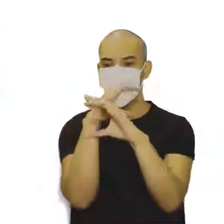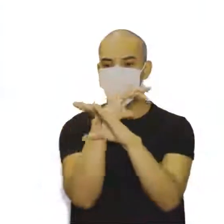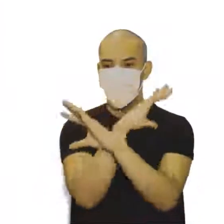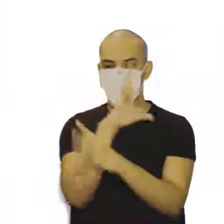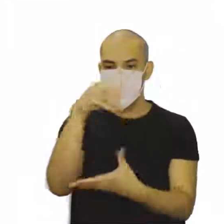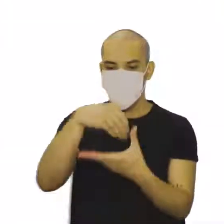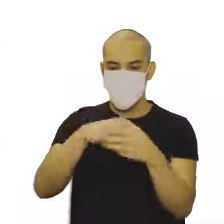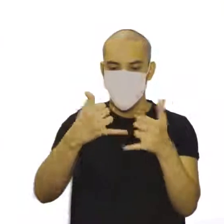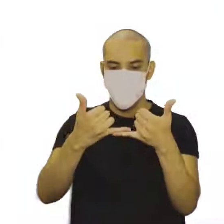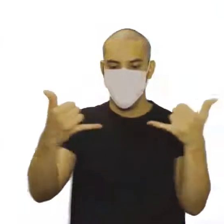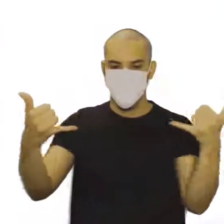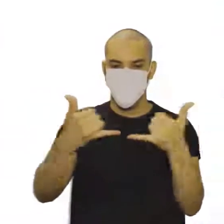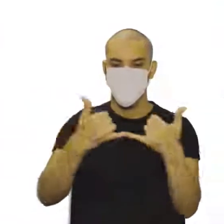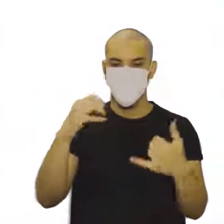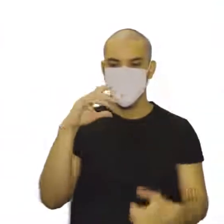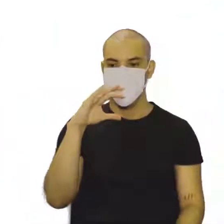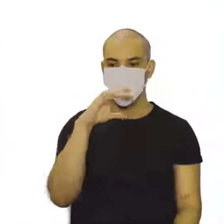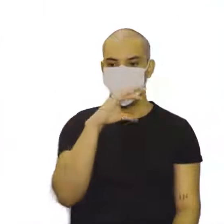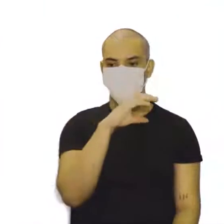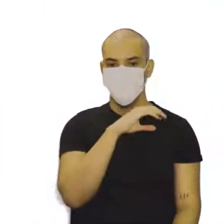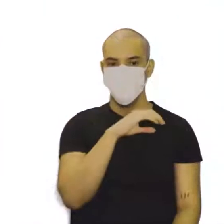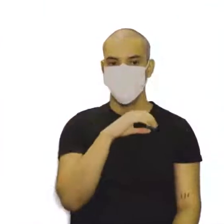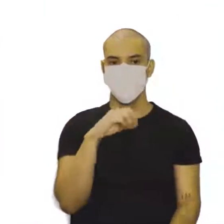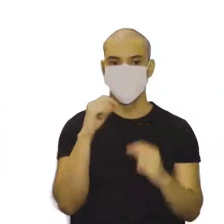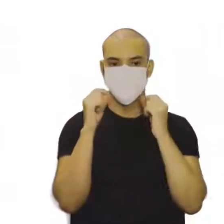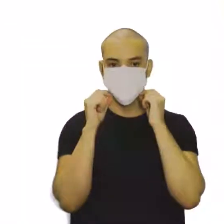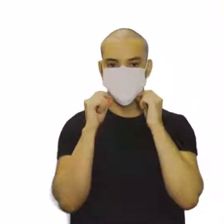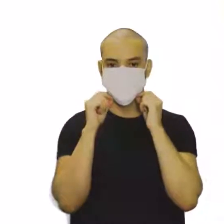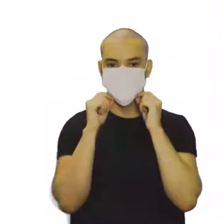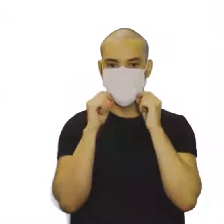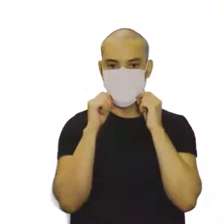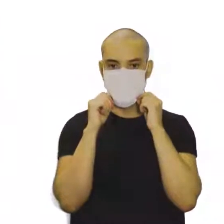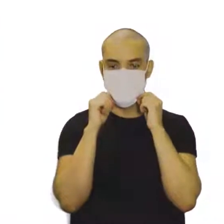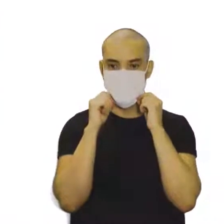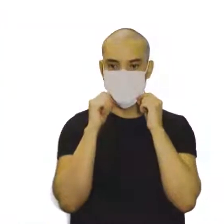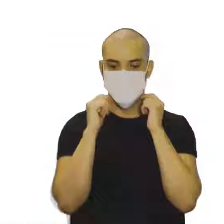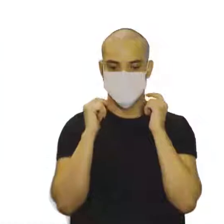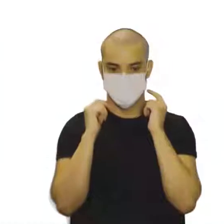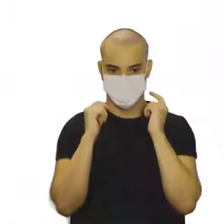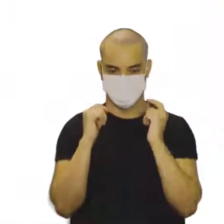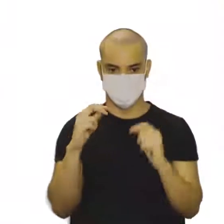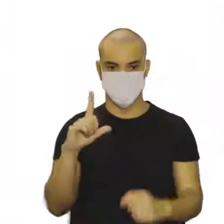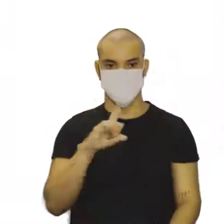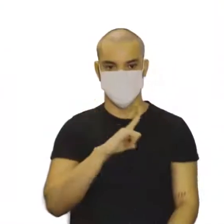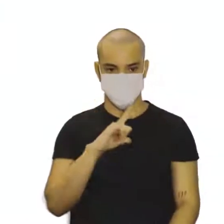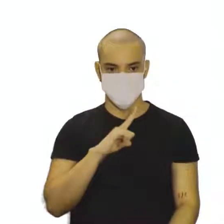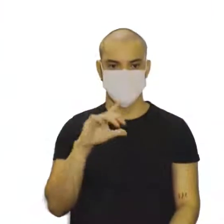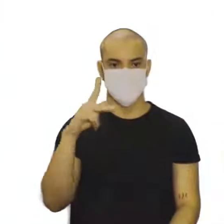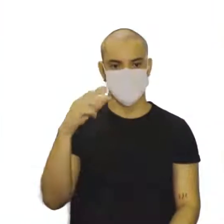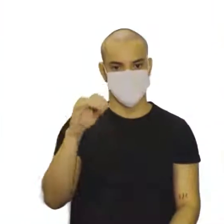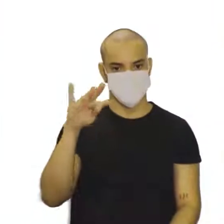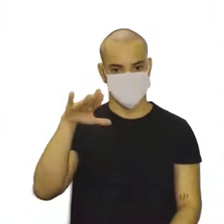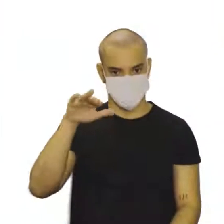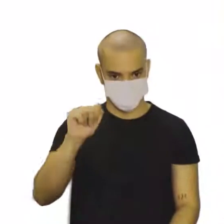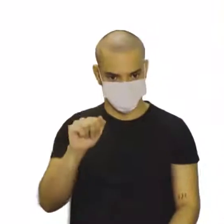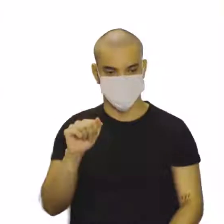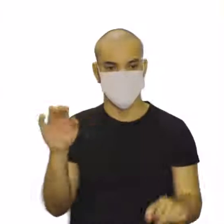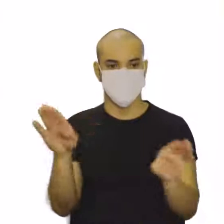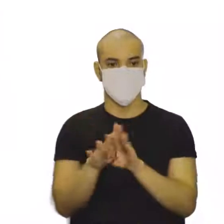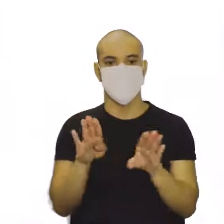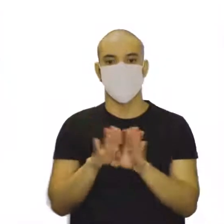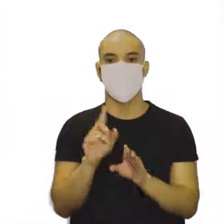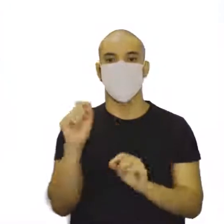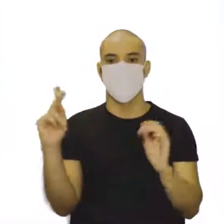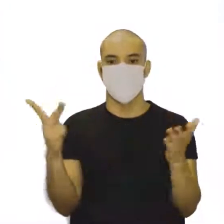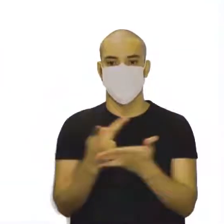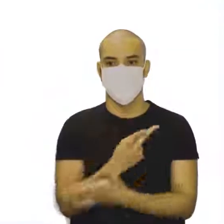aquecimento, tá, pessoal? Então, o problema aqui do curto-circuito, eu tenho dissipação de potência, tá? Então, eu vou